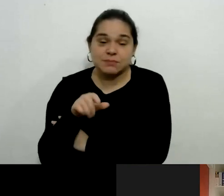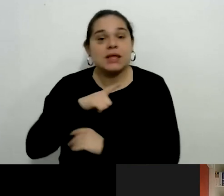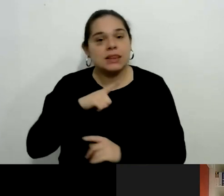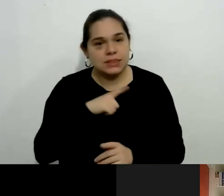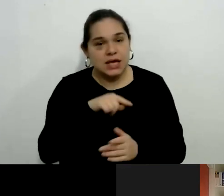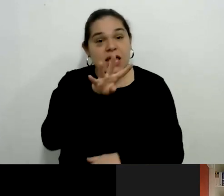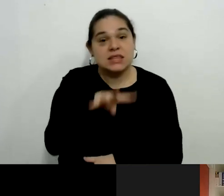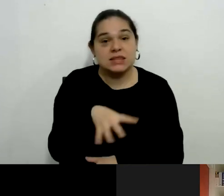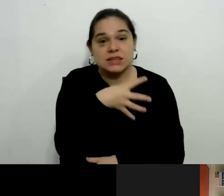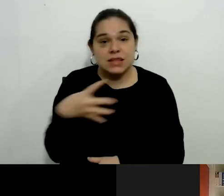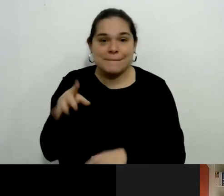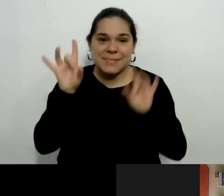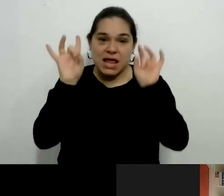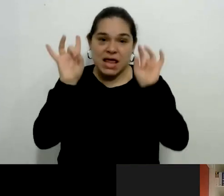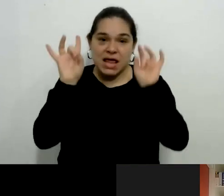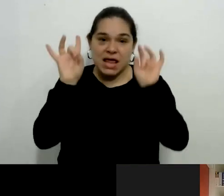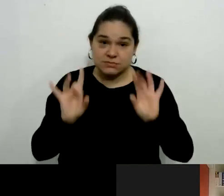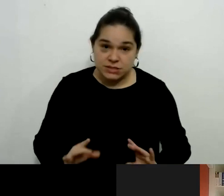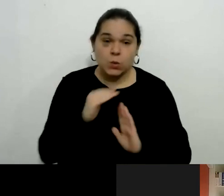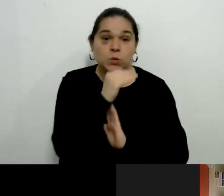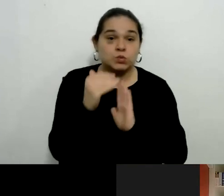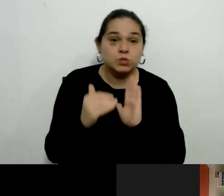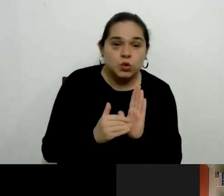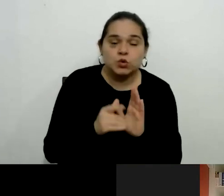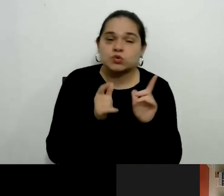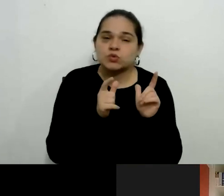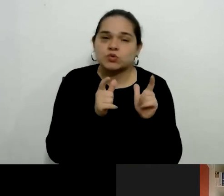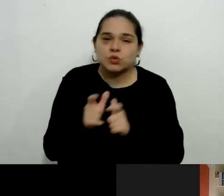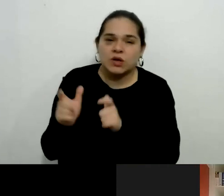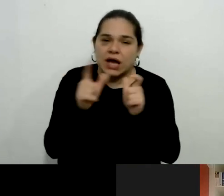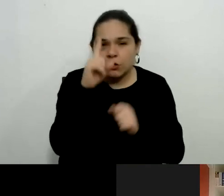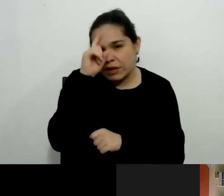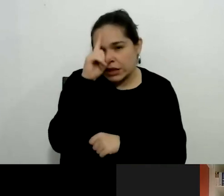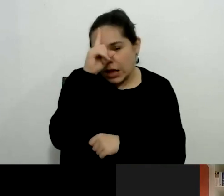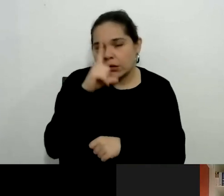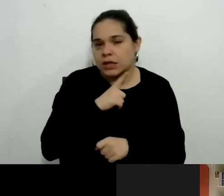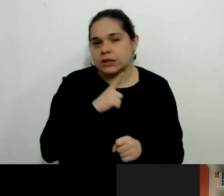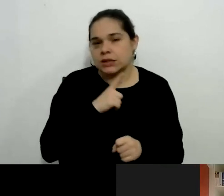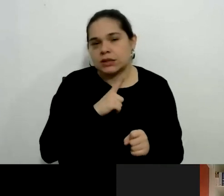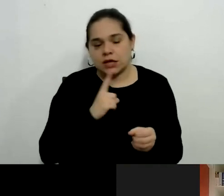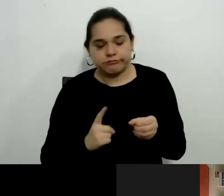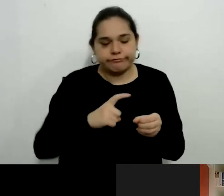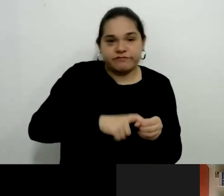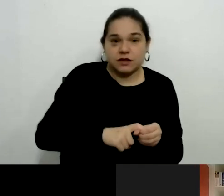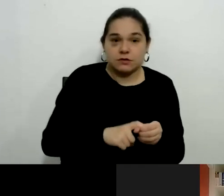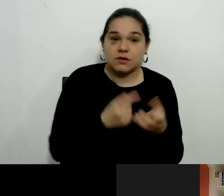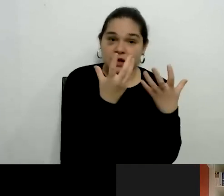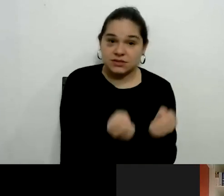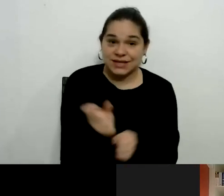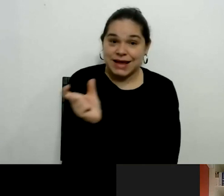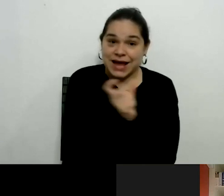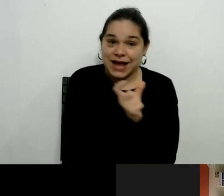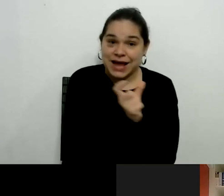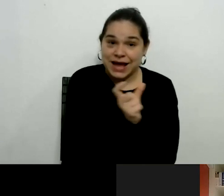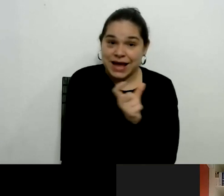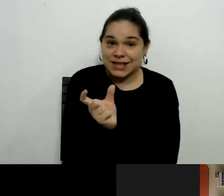convênios, onde todos os sujizau, todos os locais que aceitam o nosso cartão e tem essa parte de